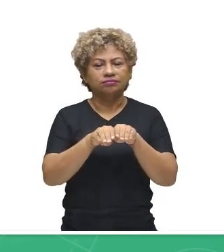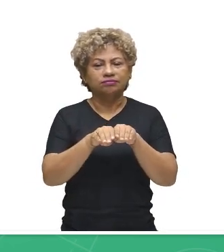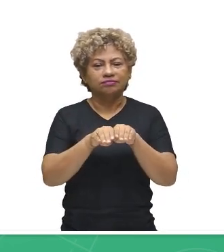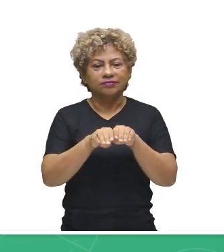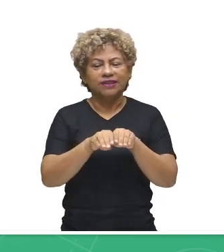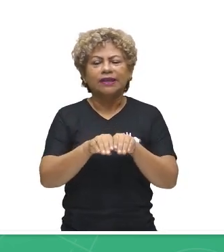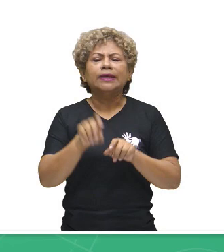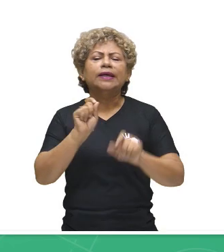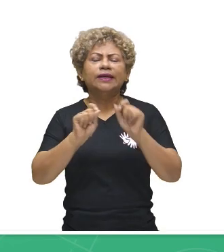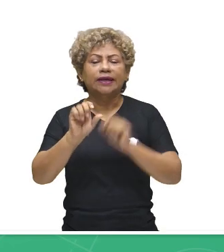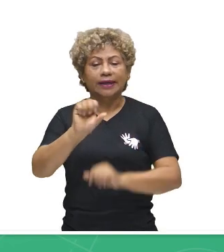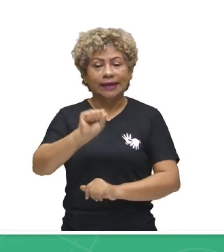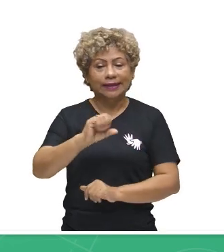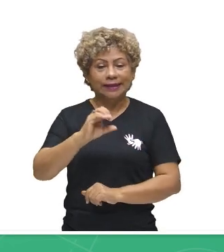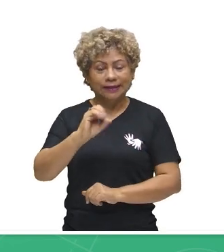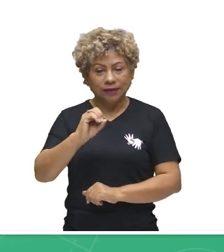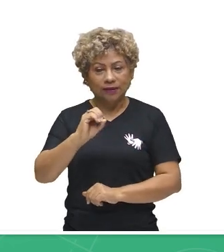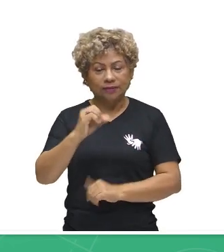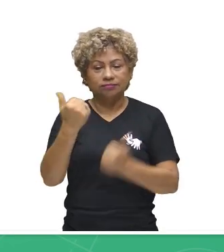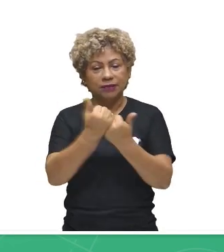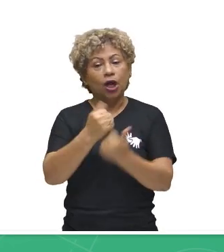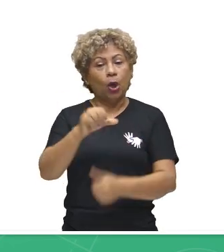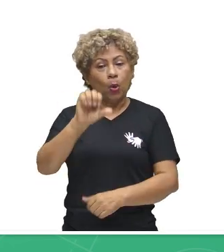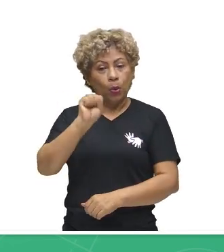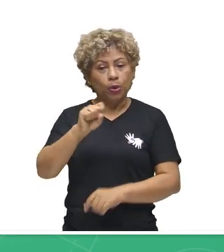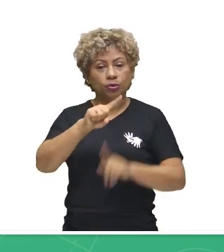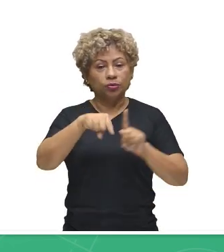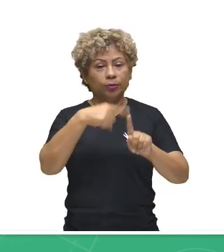ser a velocidade que é 2.